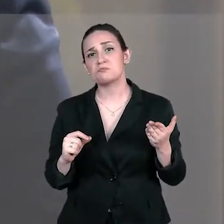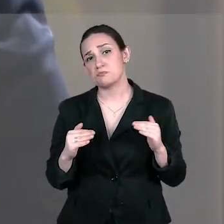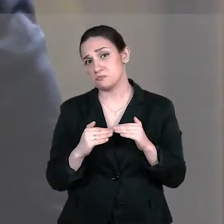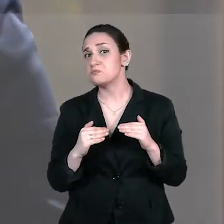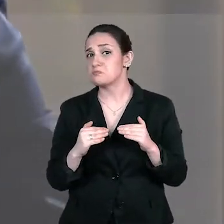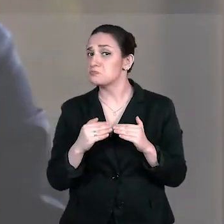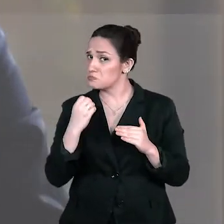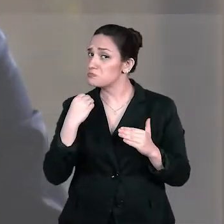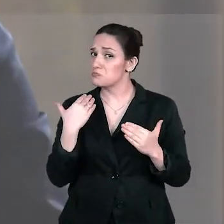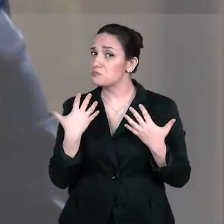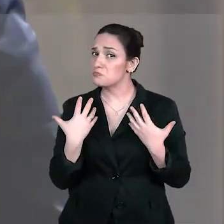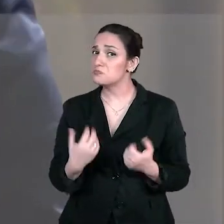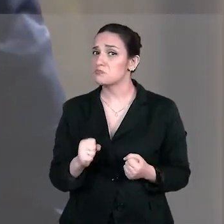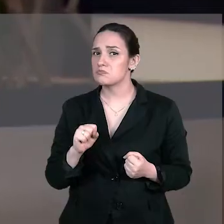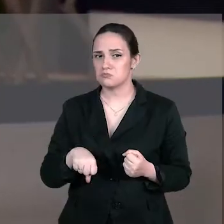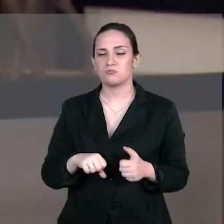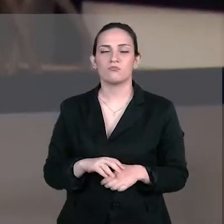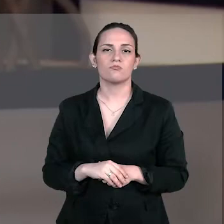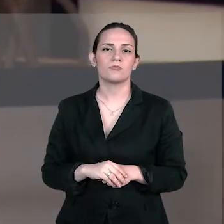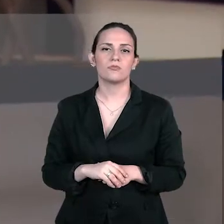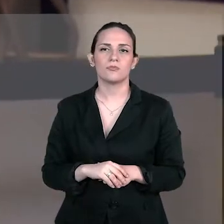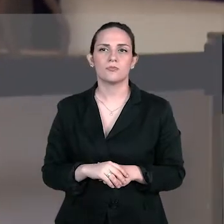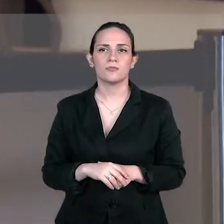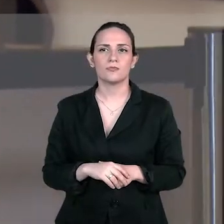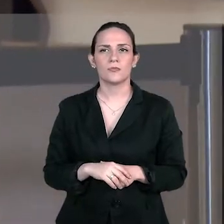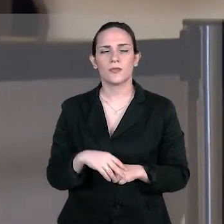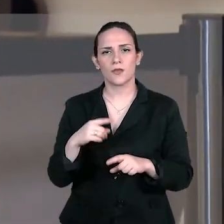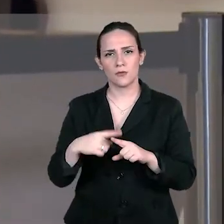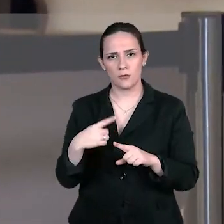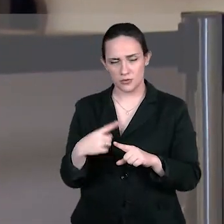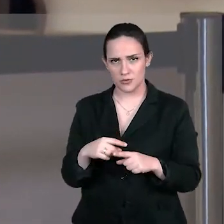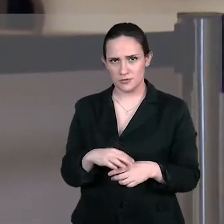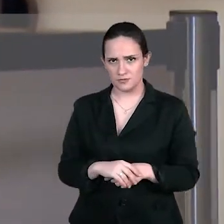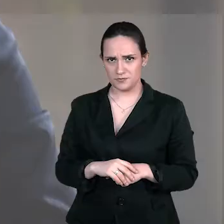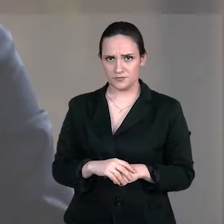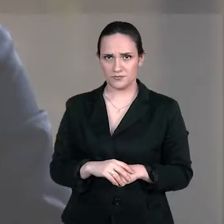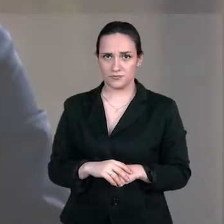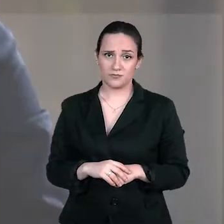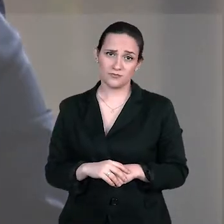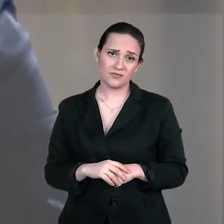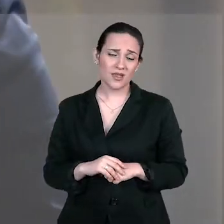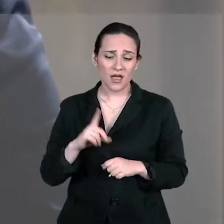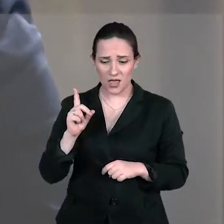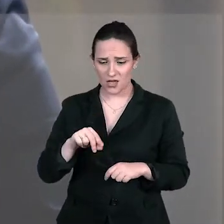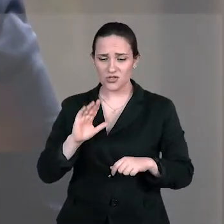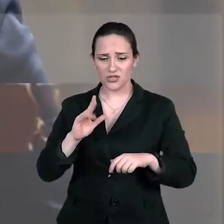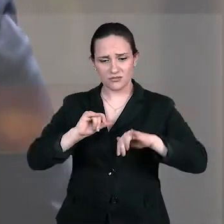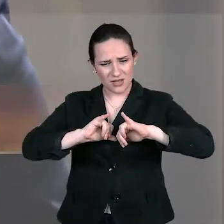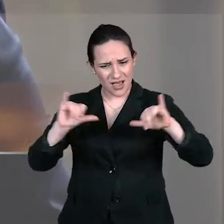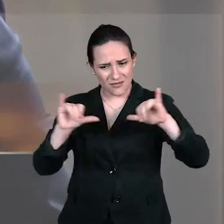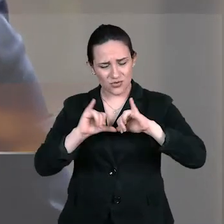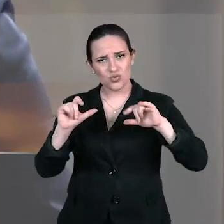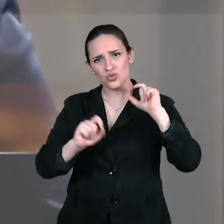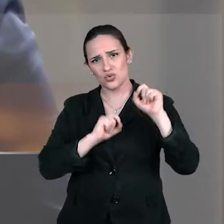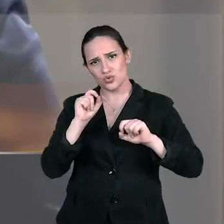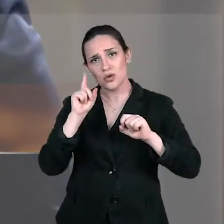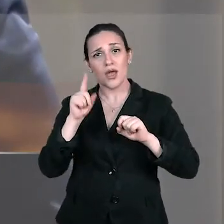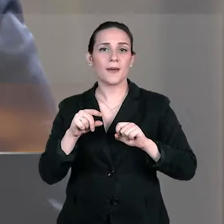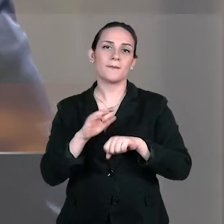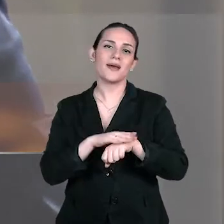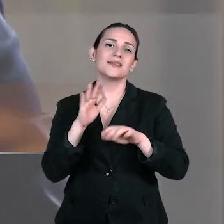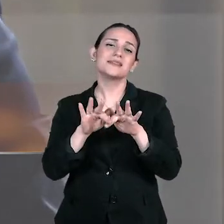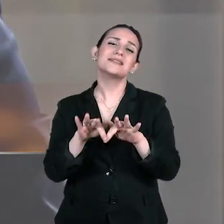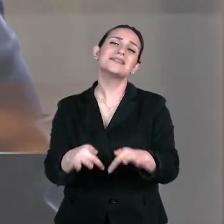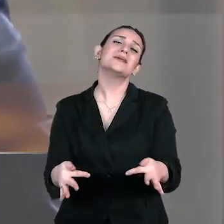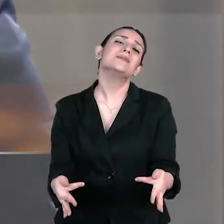dizer, bem pela sociedade em geral. Tem sido bem aceito. Isso, porque tem sido propagado, difundido esse tema de que ela